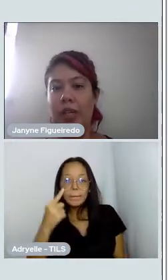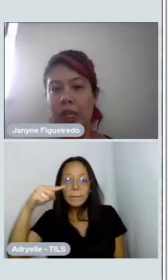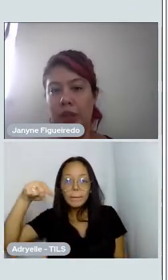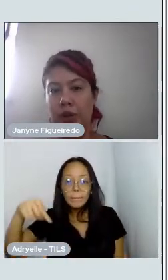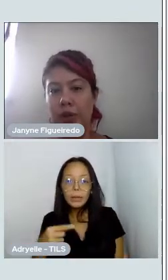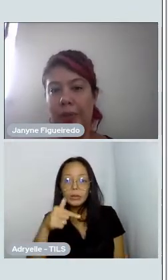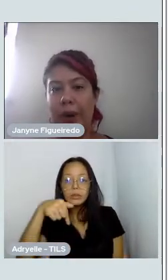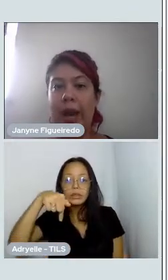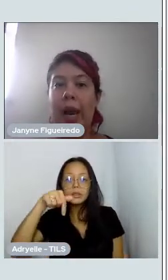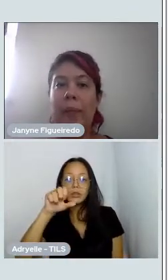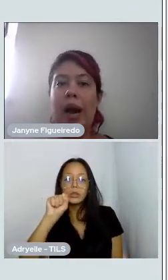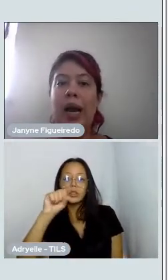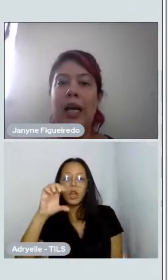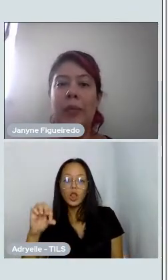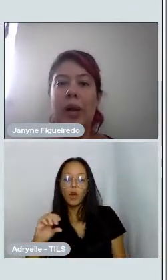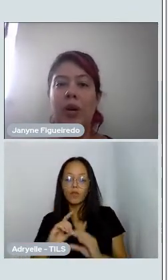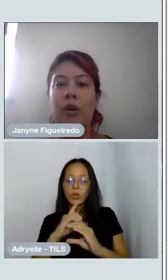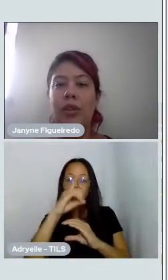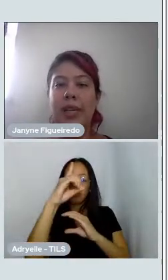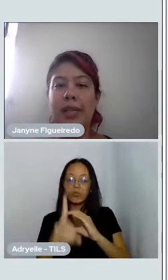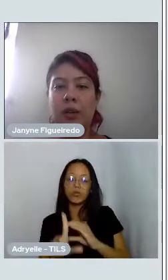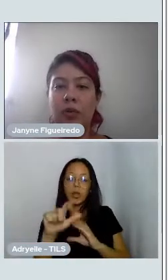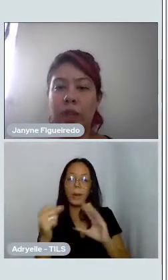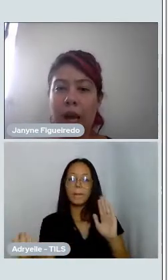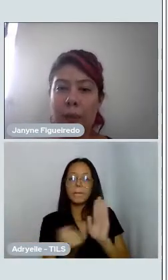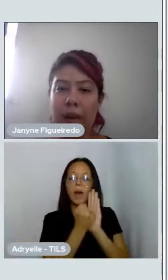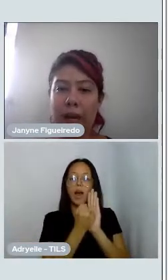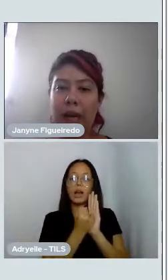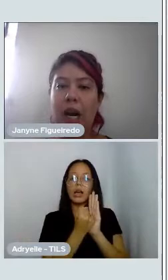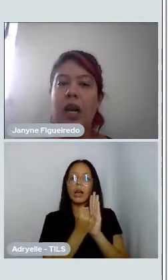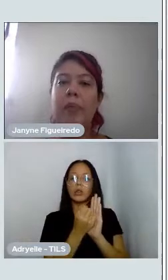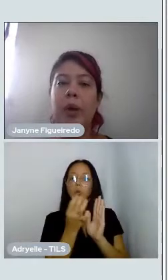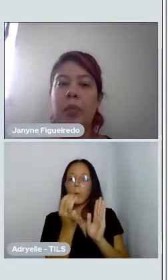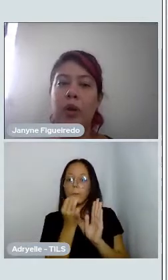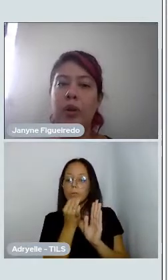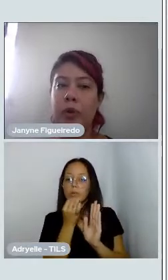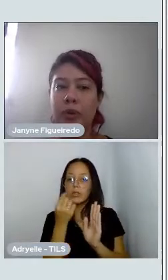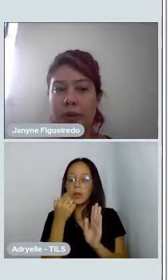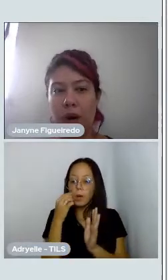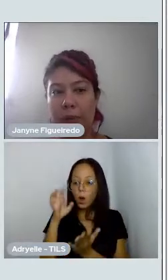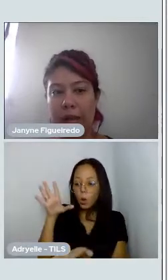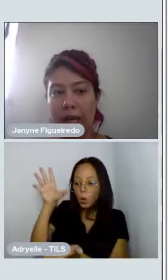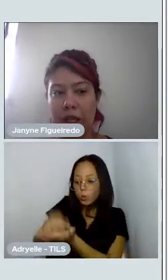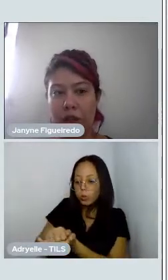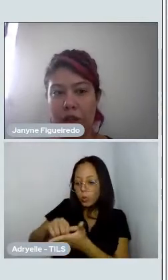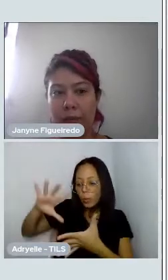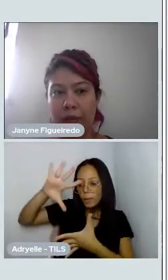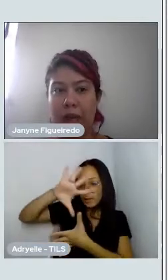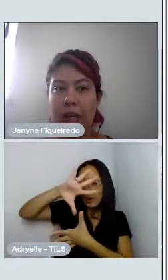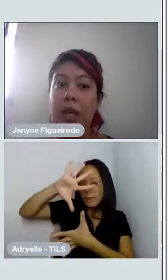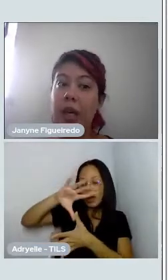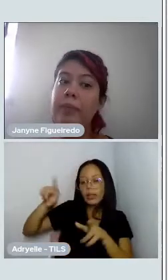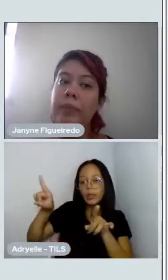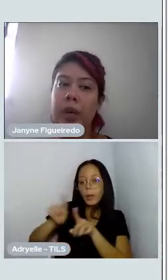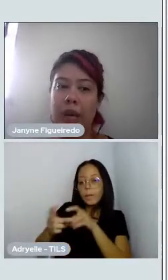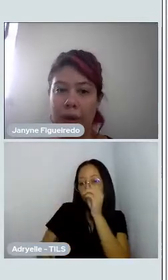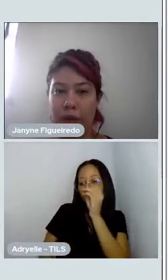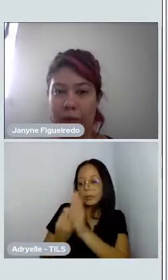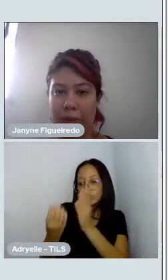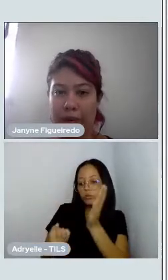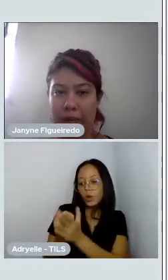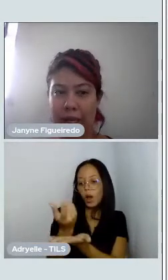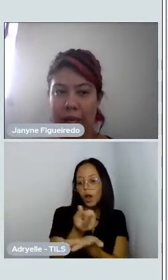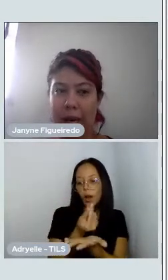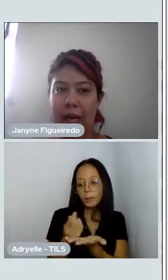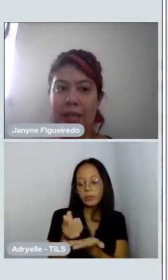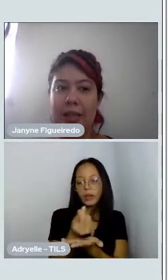1789 depois de Cristo. Ela é marcada pela colonização da América e pelo modo de produção capitalista. E